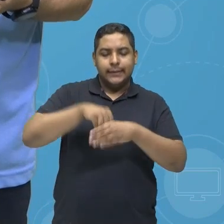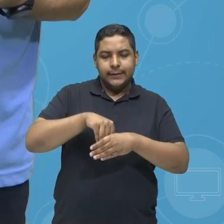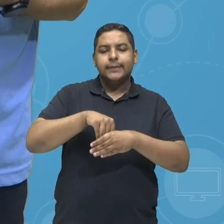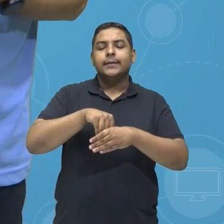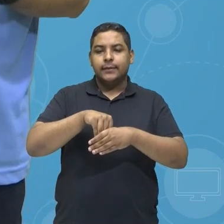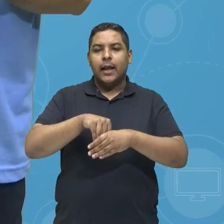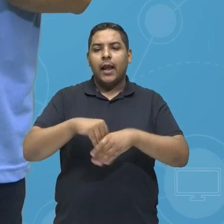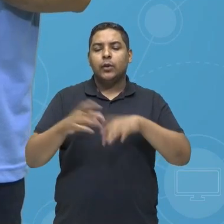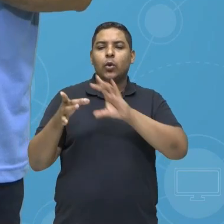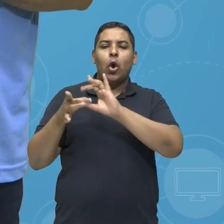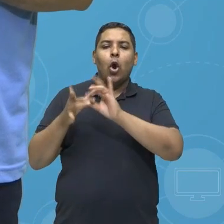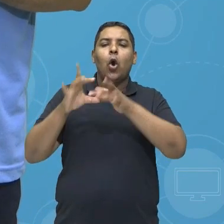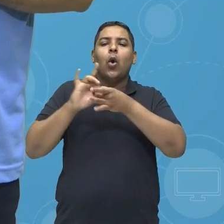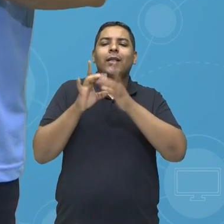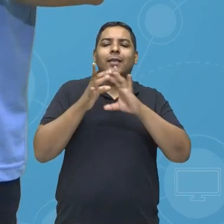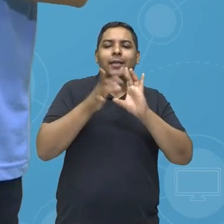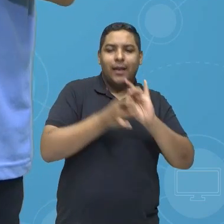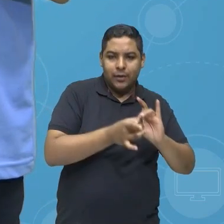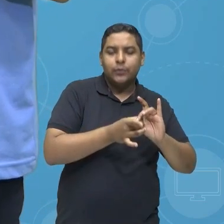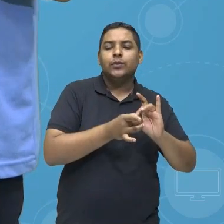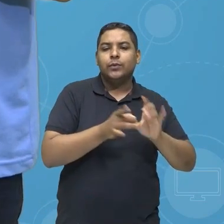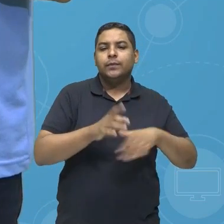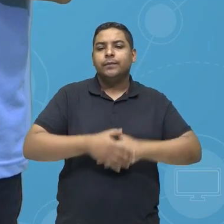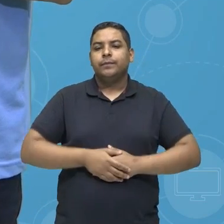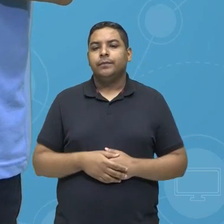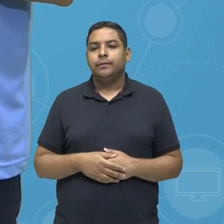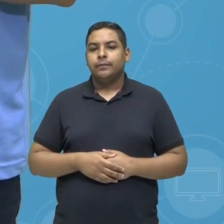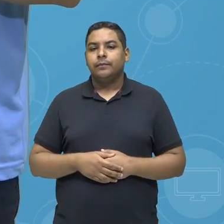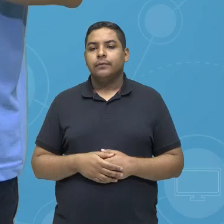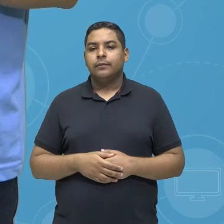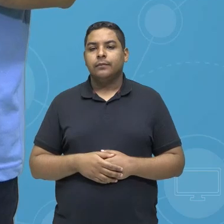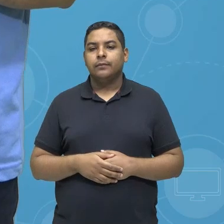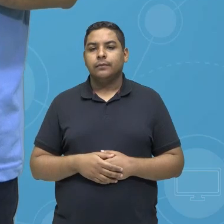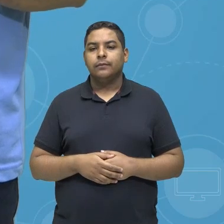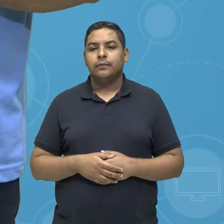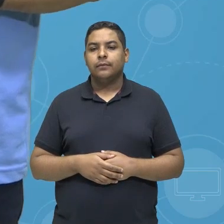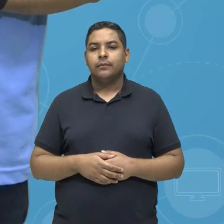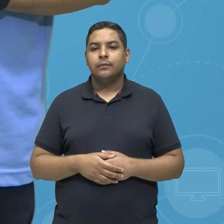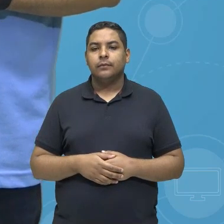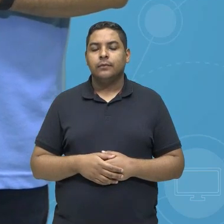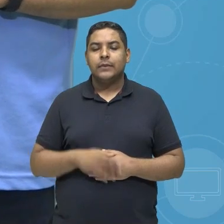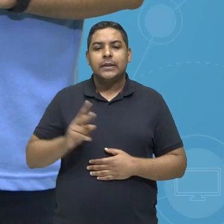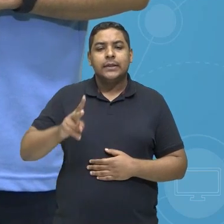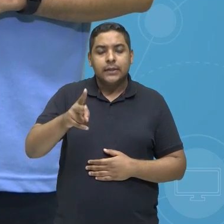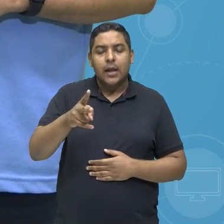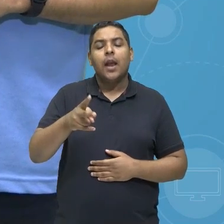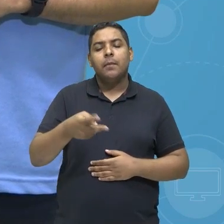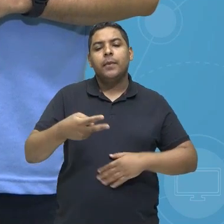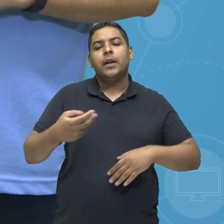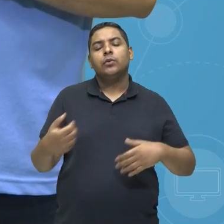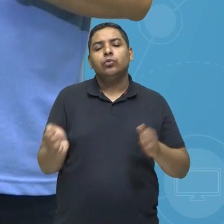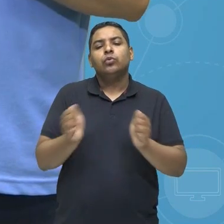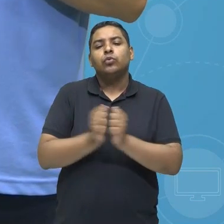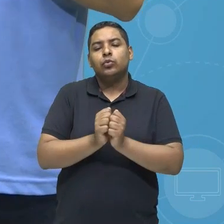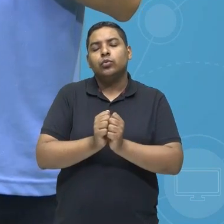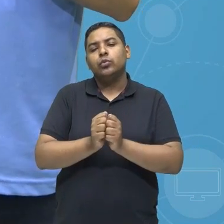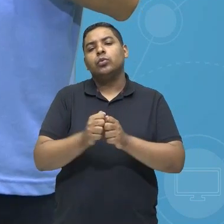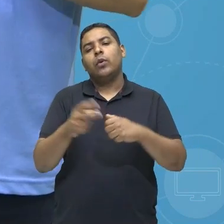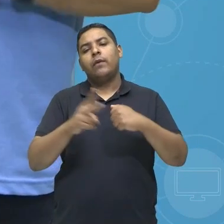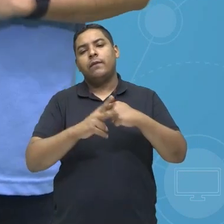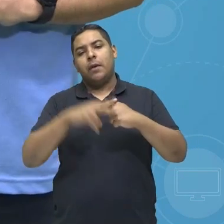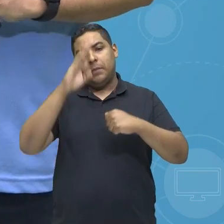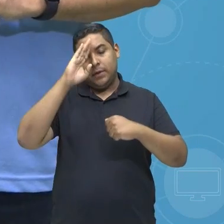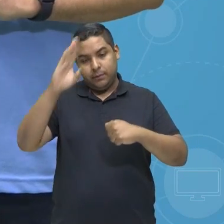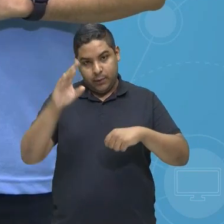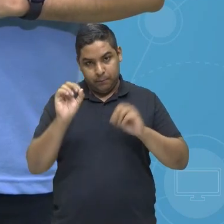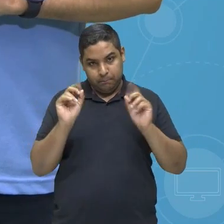daquele contexto, ele vai estar sempre junto com o verbo principal. Mas ele não é verbo principal, ele é um verbo auxiliar, tá? Primeiro